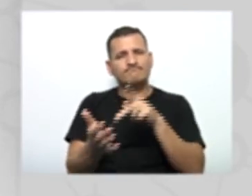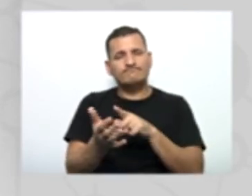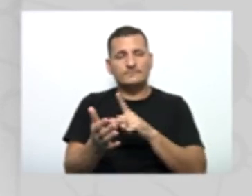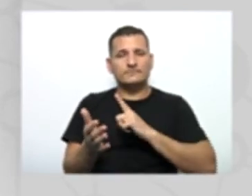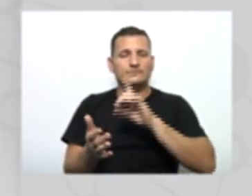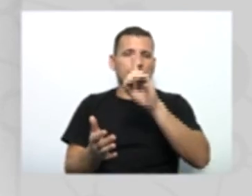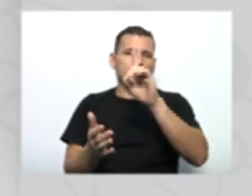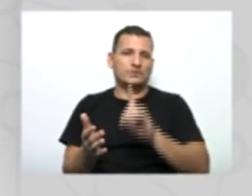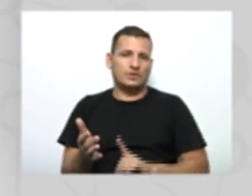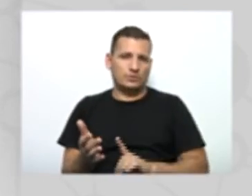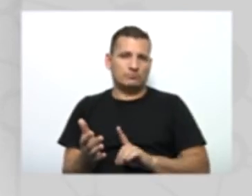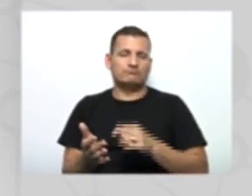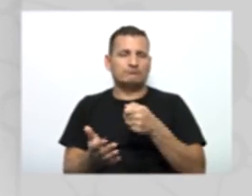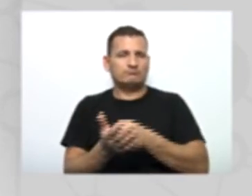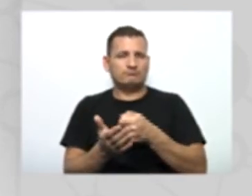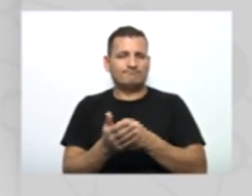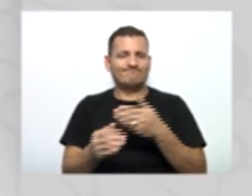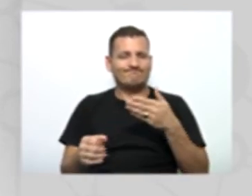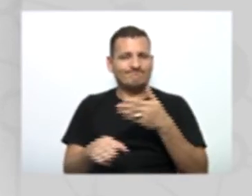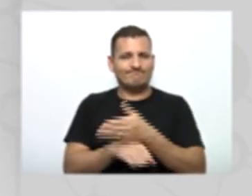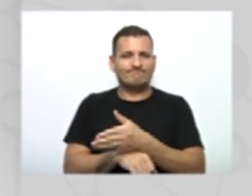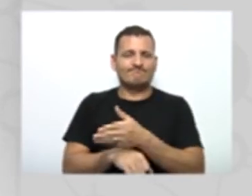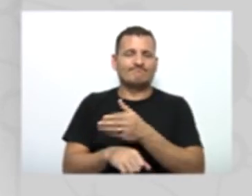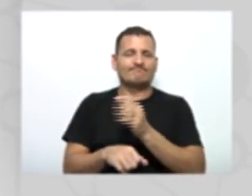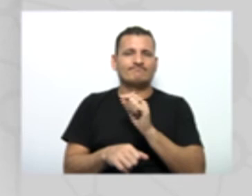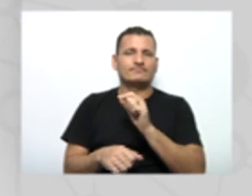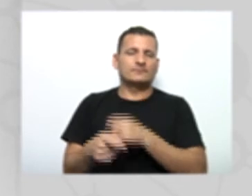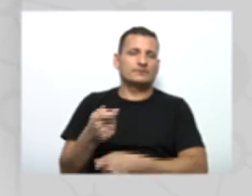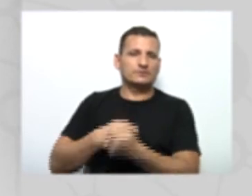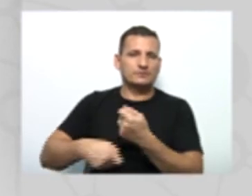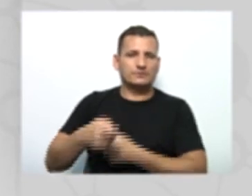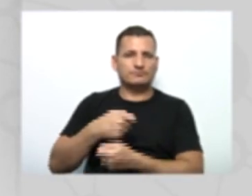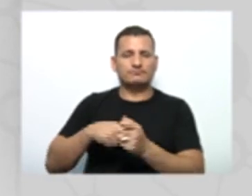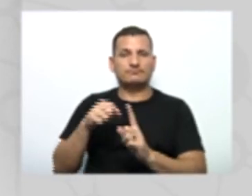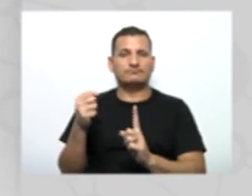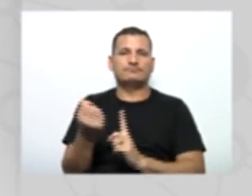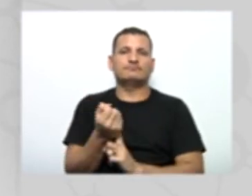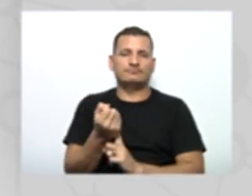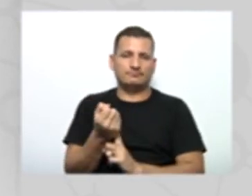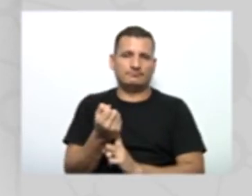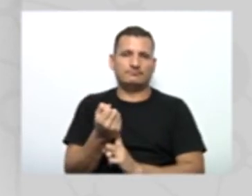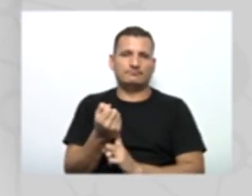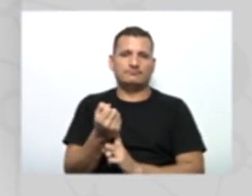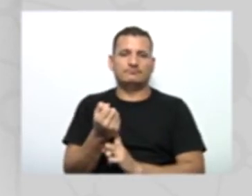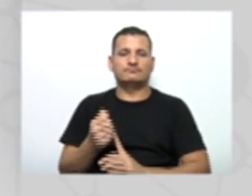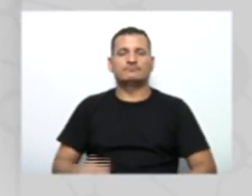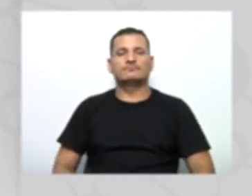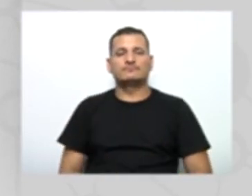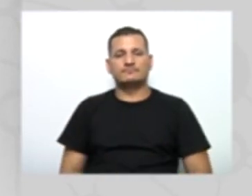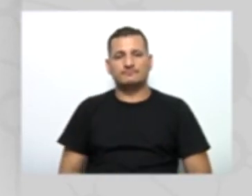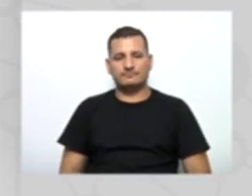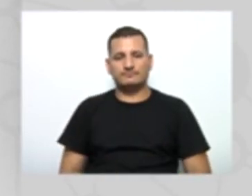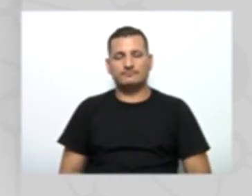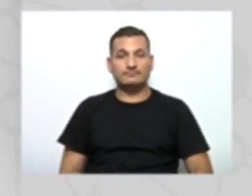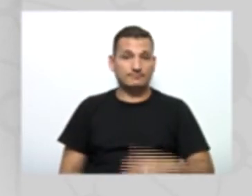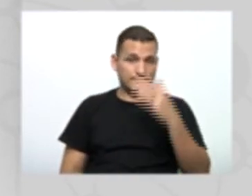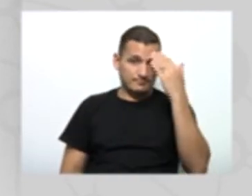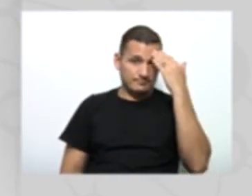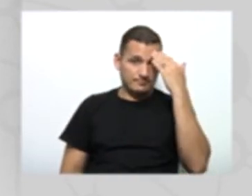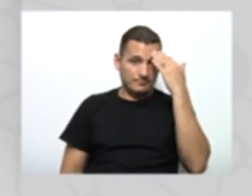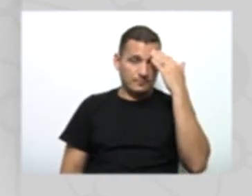de participar ativamente da vida, da gestão da sociedade que ele vive. Professor Cássio? Muito obrigado,